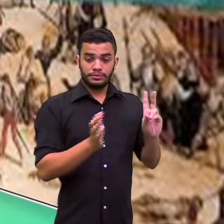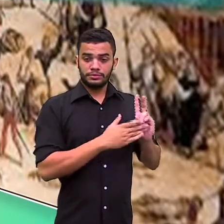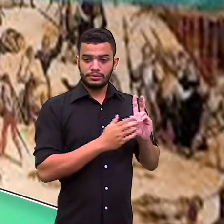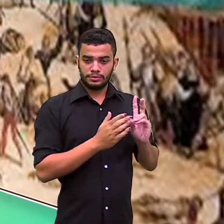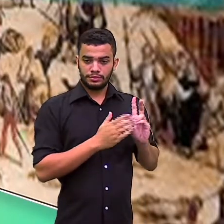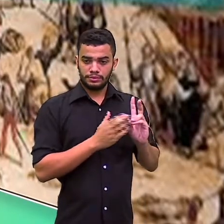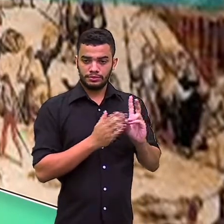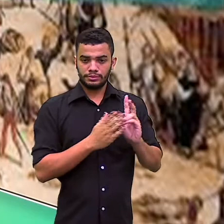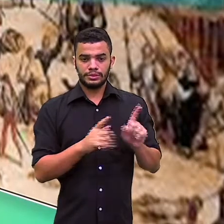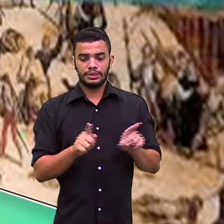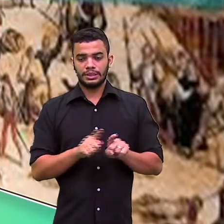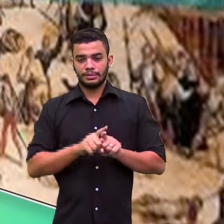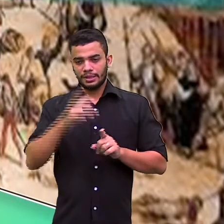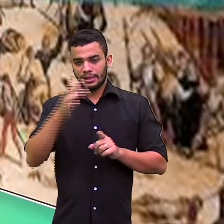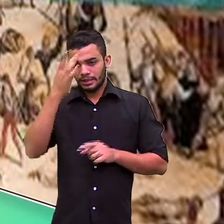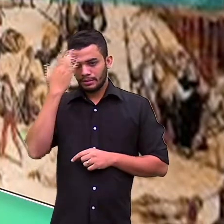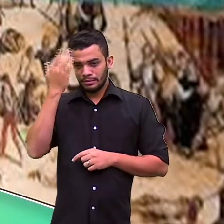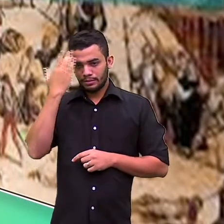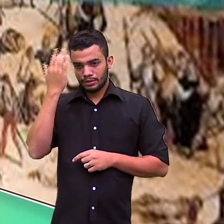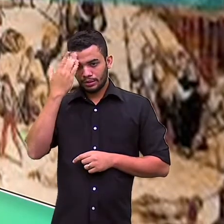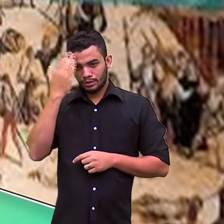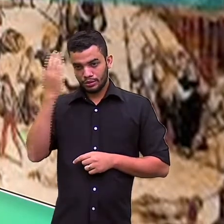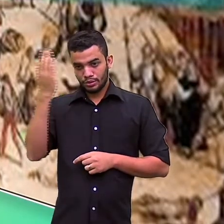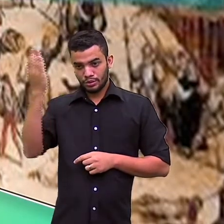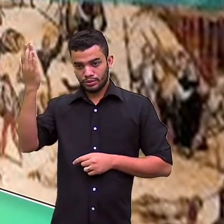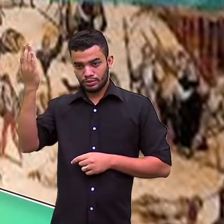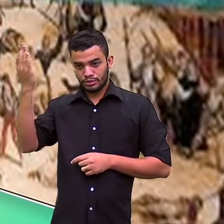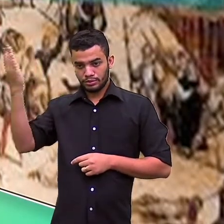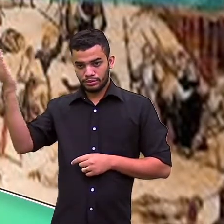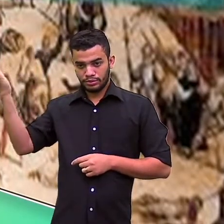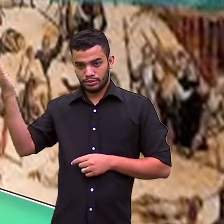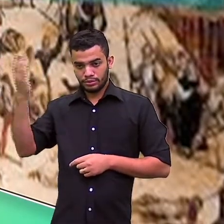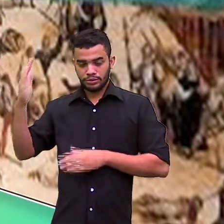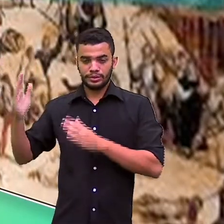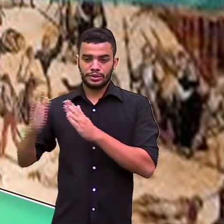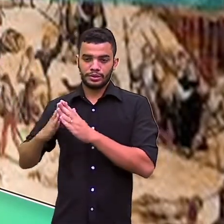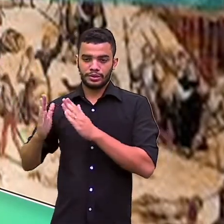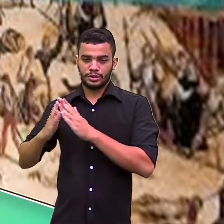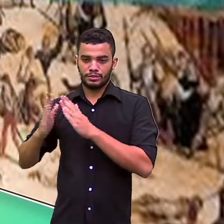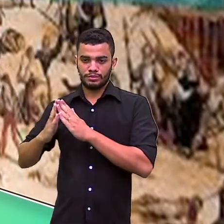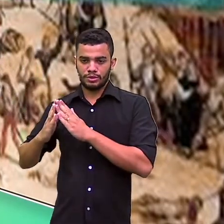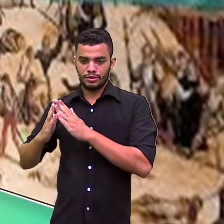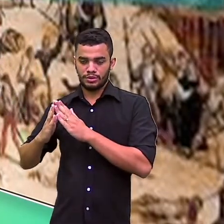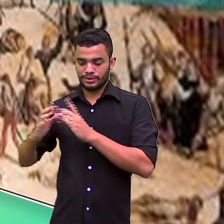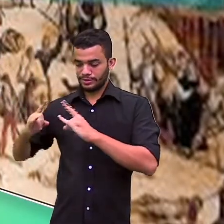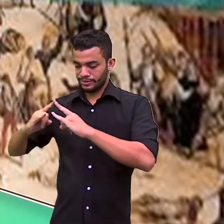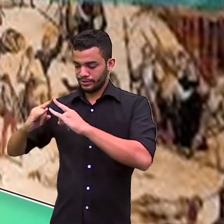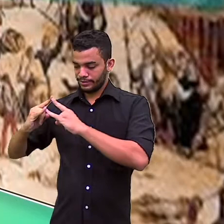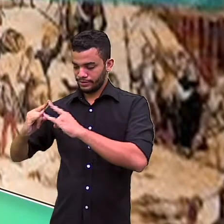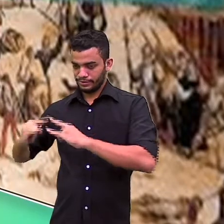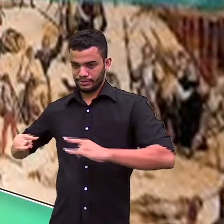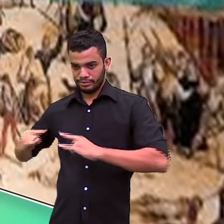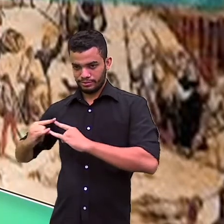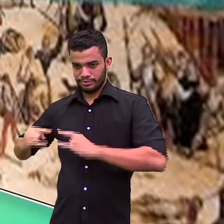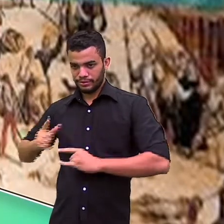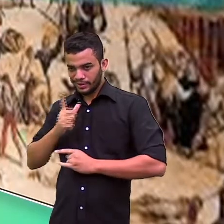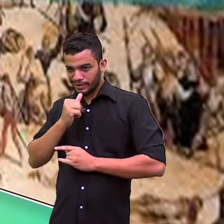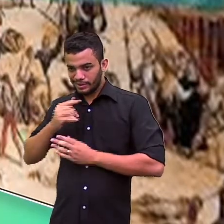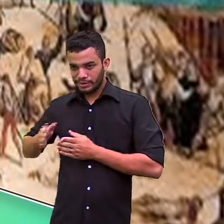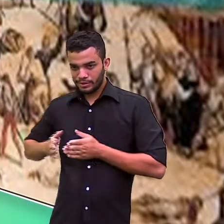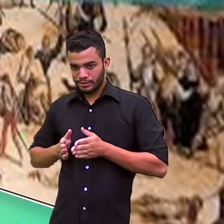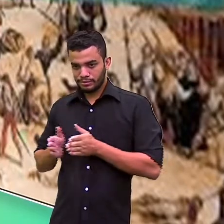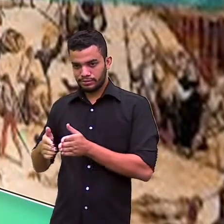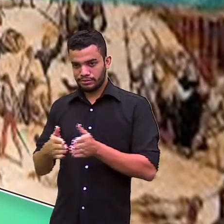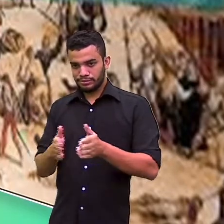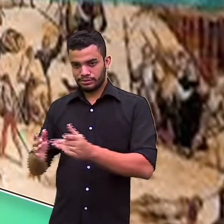São moradores pobres de cabanas à beira do rio. Tinha como principal líder